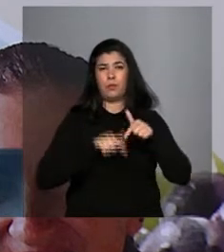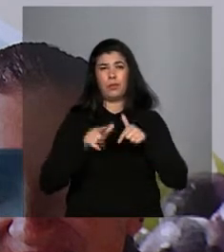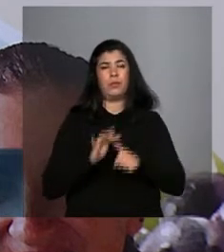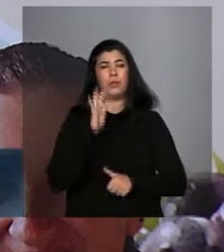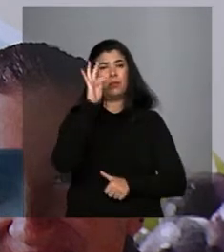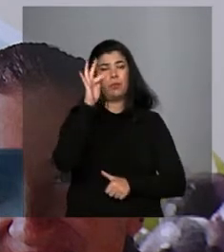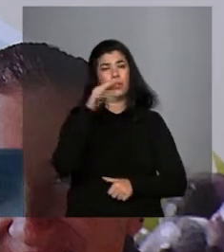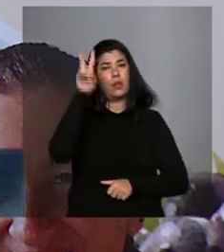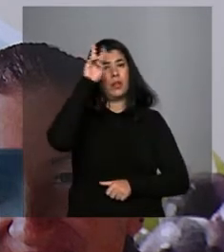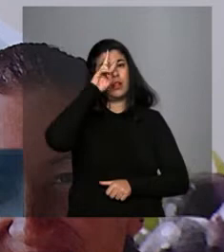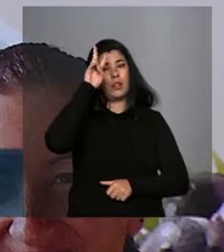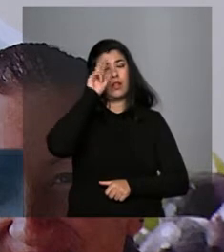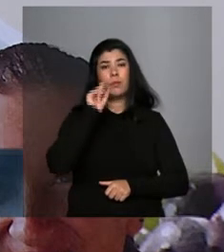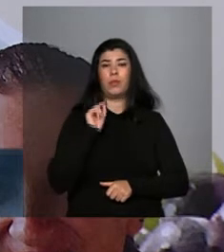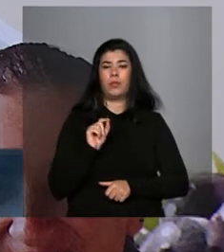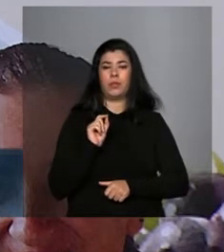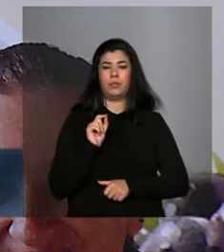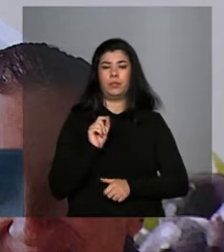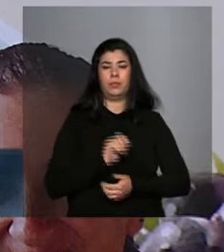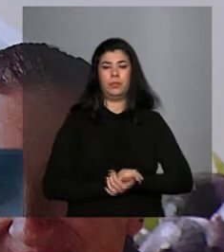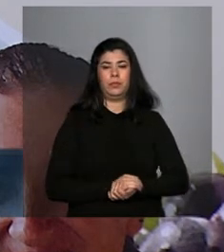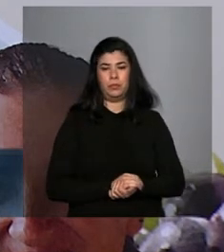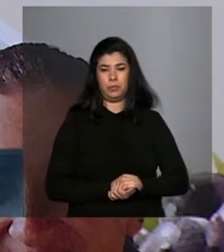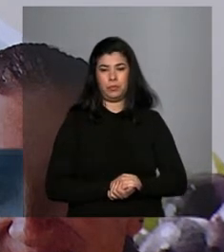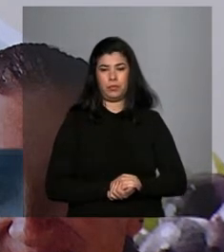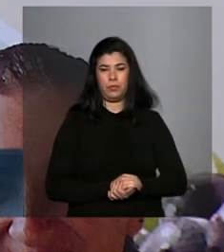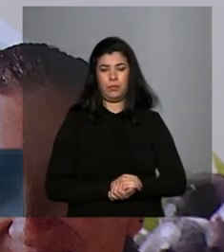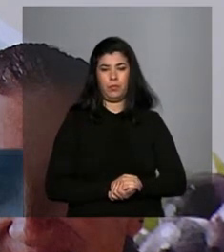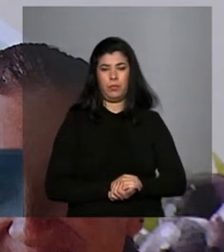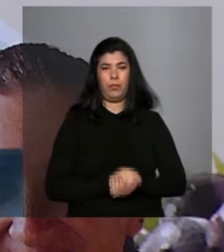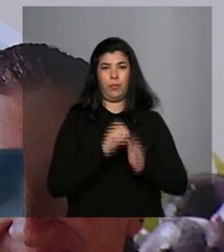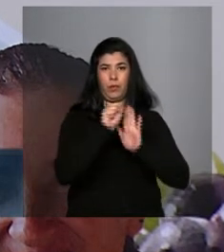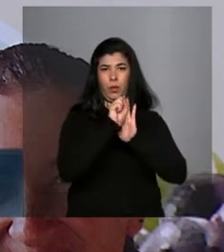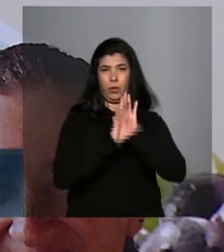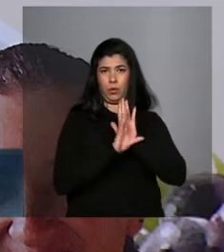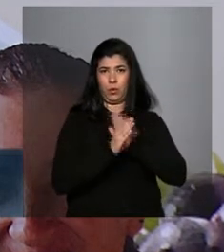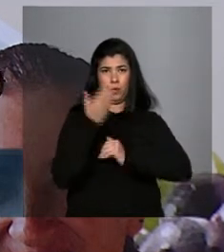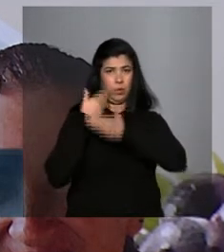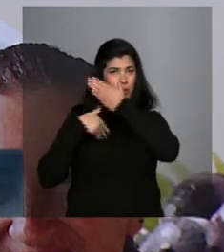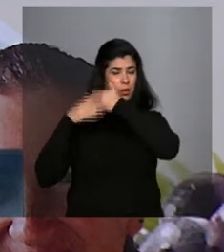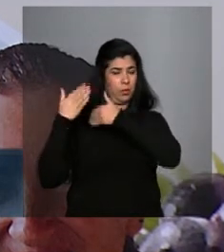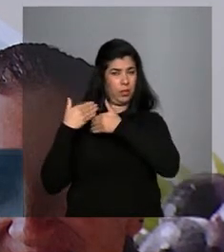aqui que, no século passado,